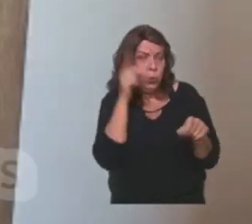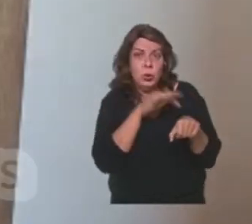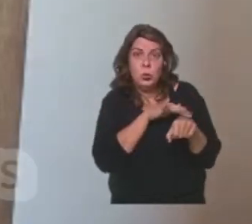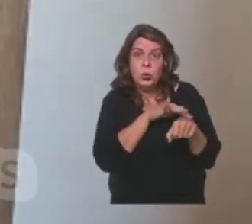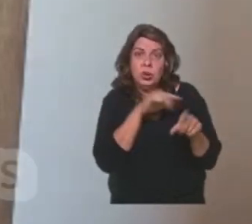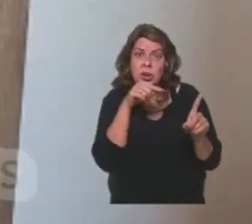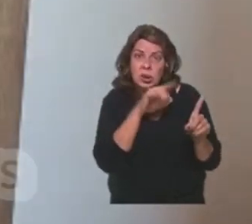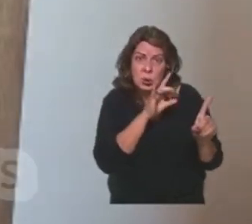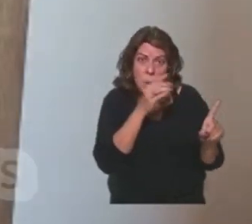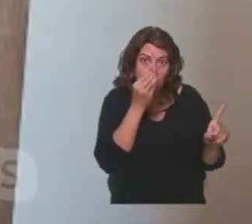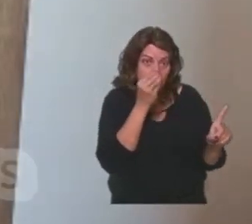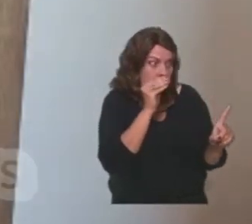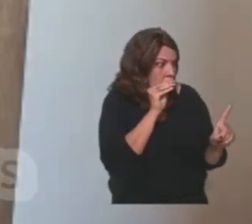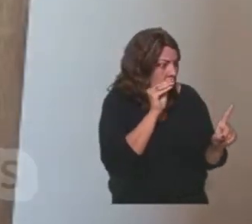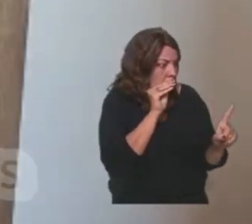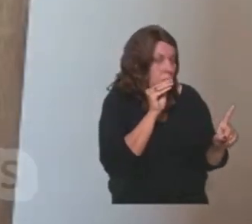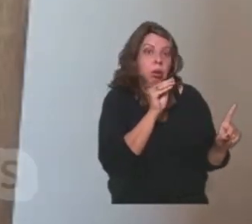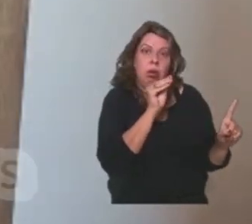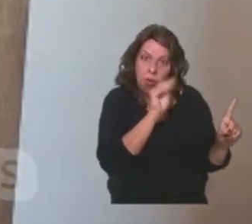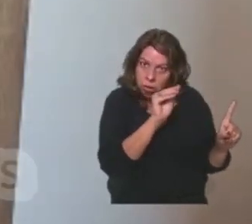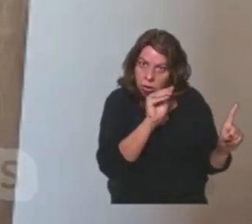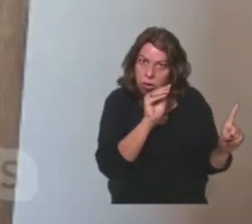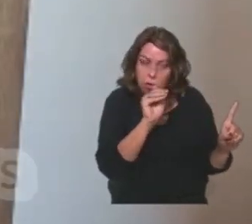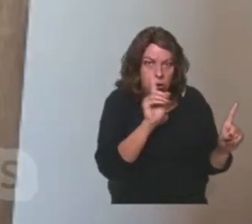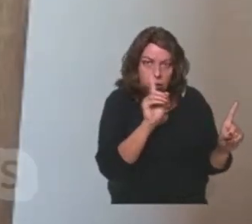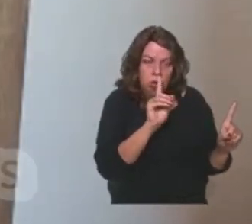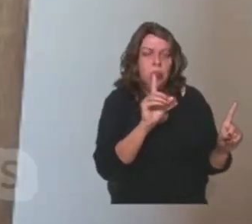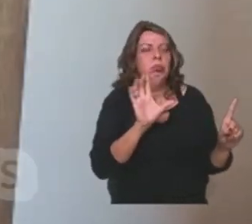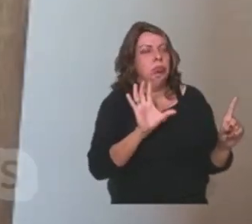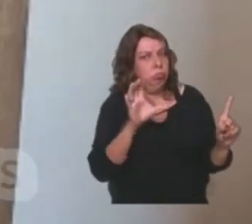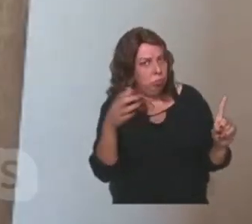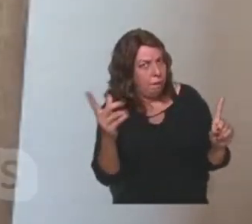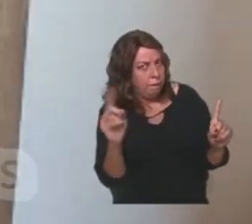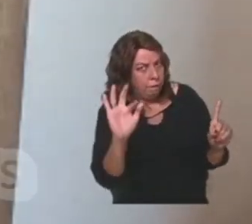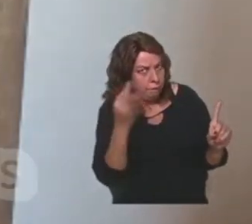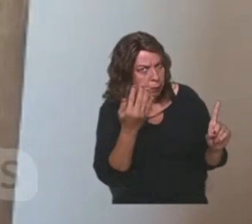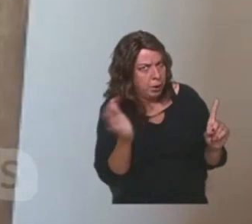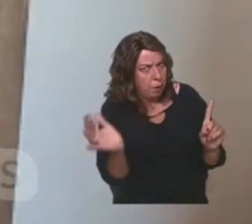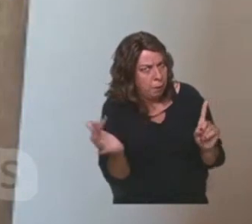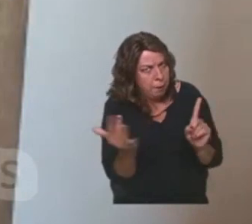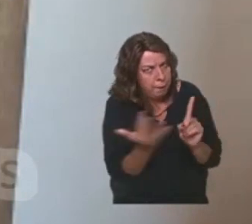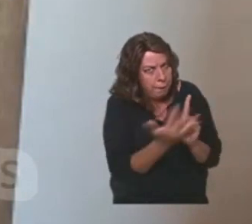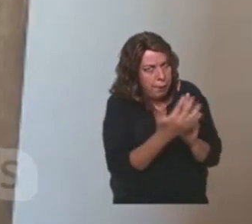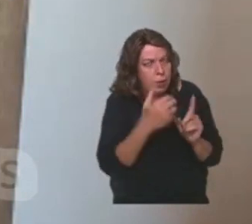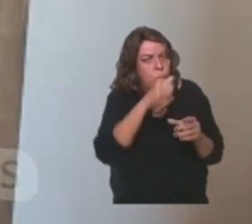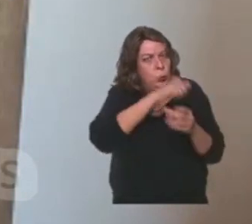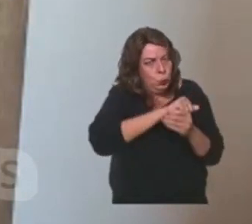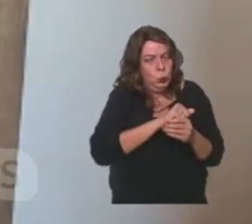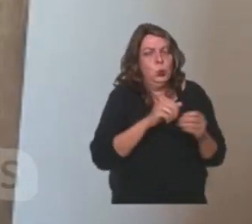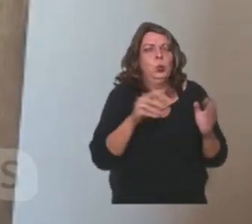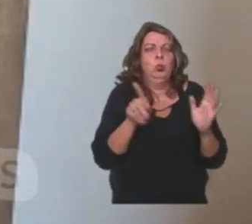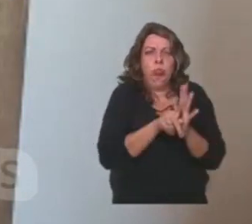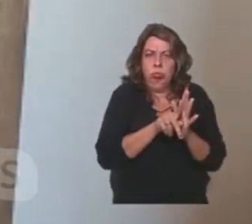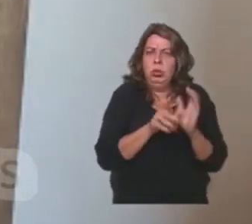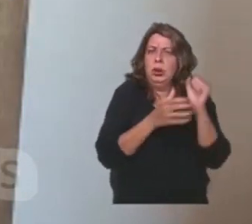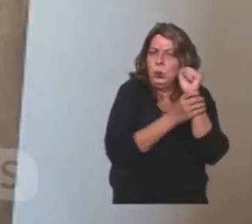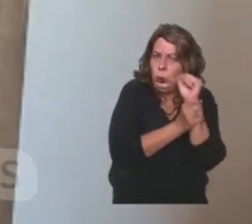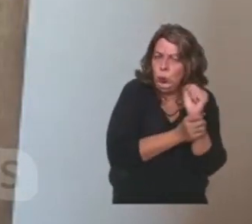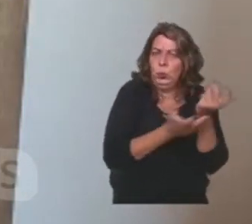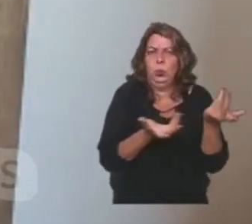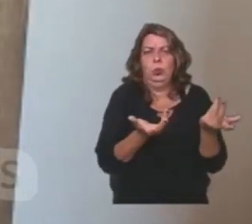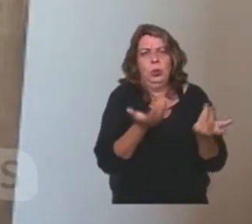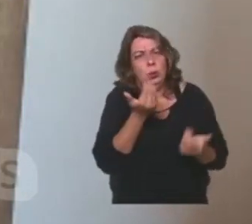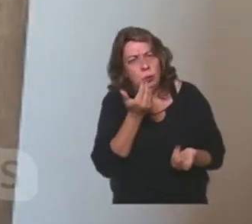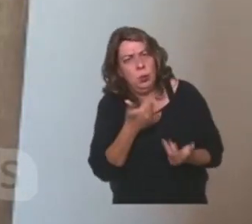ser acolhida para poder dar uma assistência ao seu filho com total segurança, com Sim,